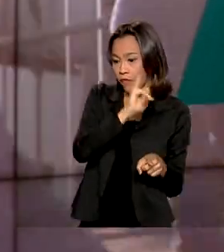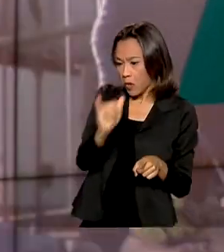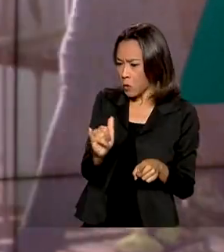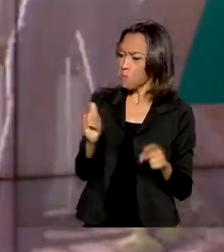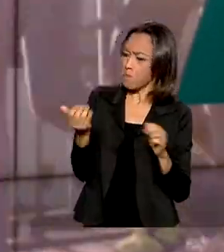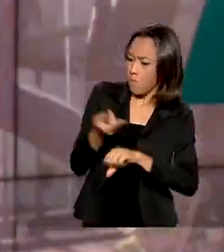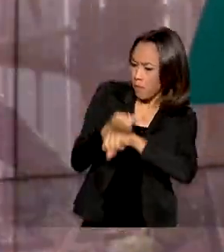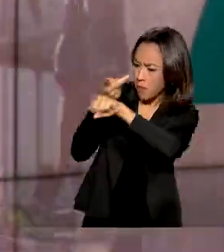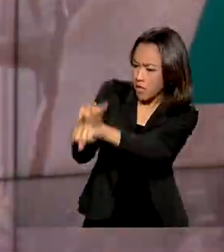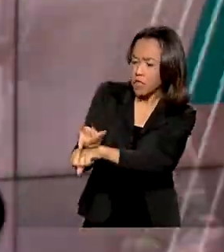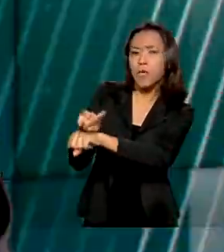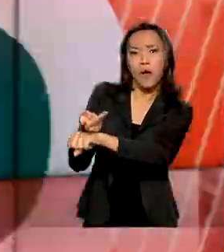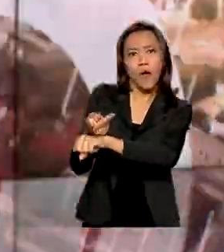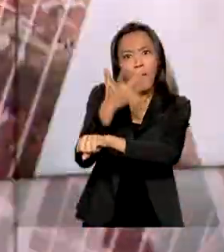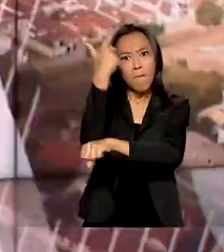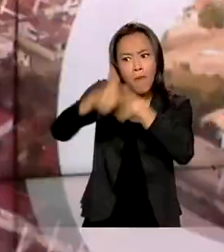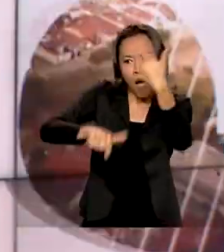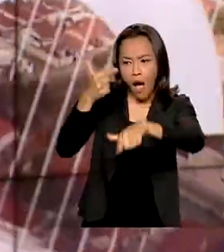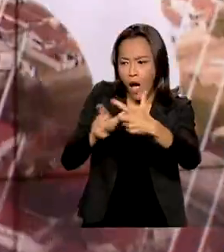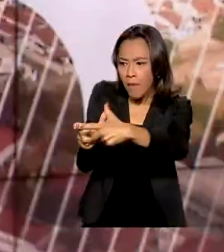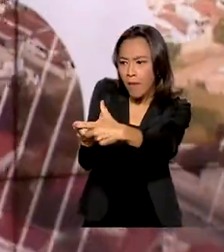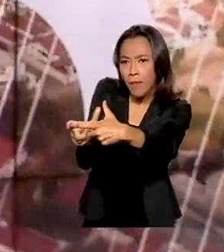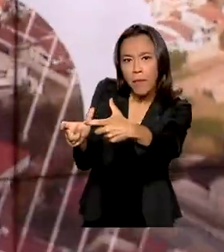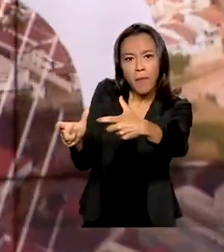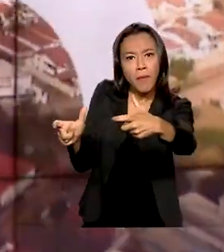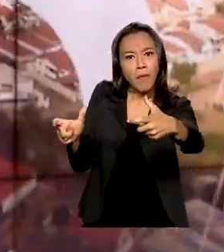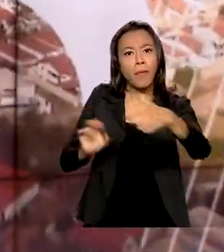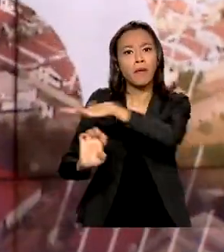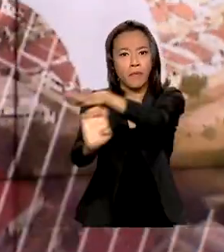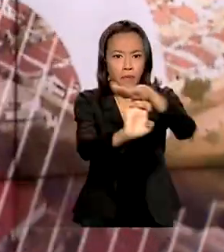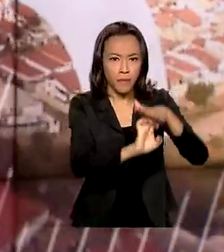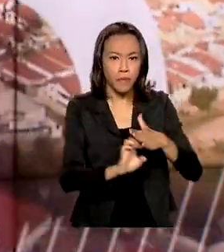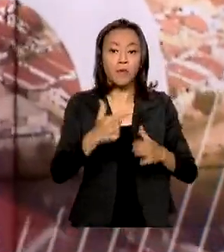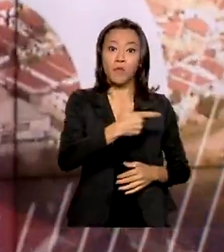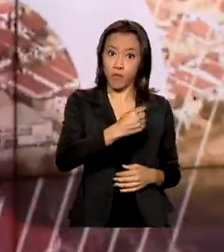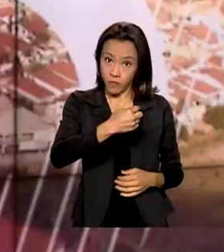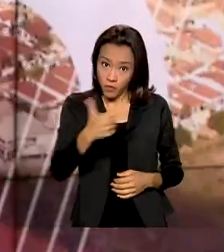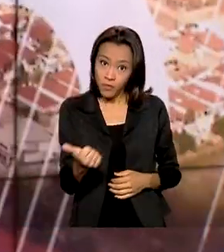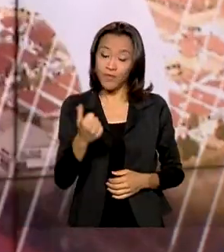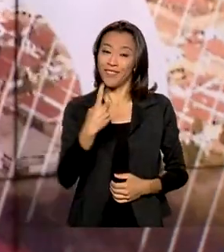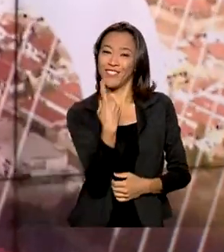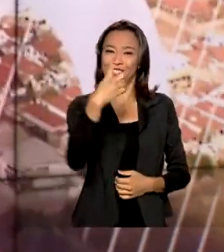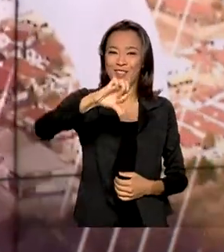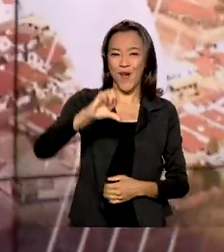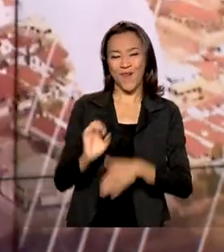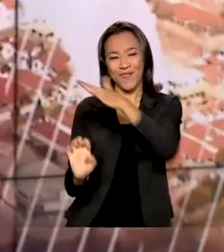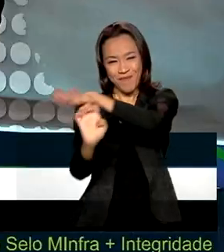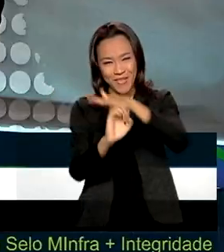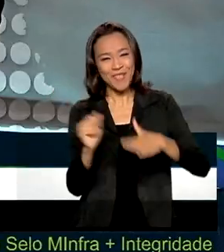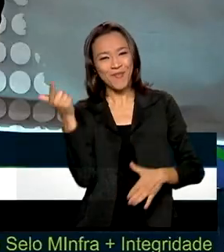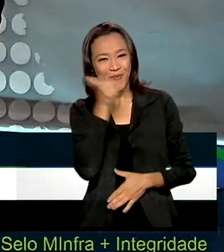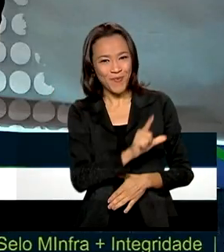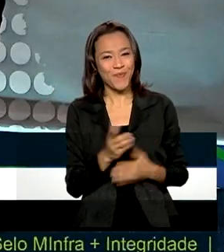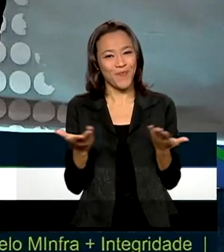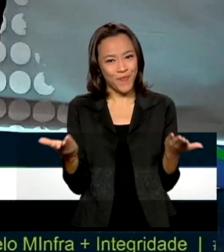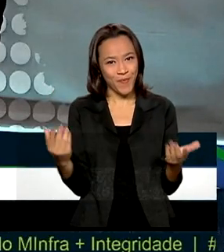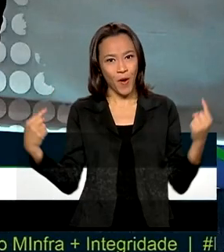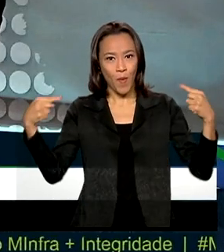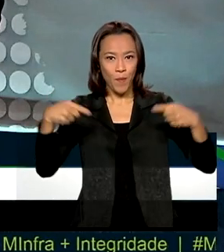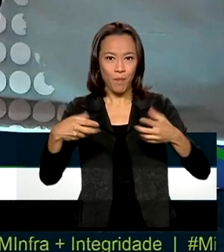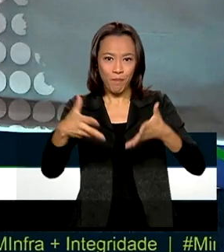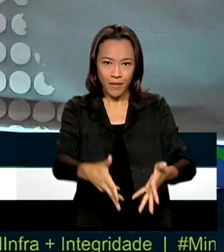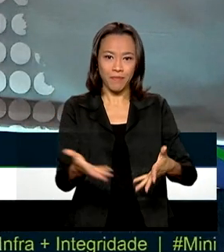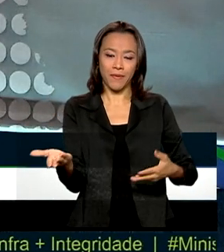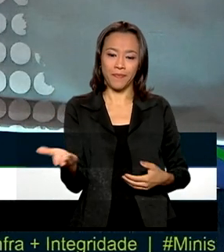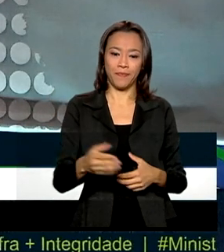premiação está ganhando maior adesão a cada ano. Em 2021, 19 empresas concorreram. E tenho